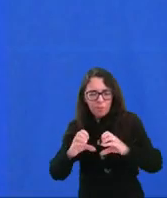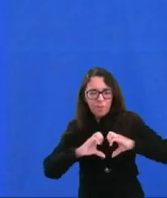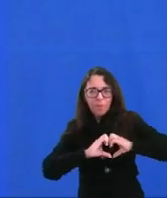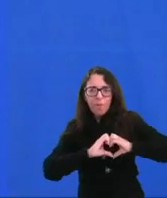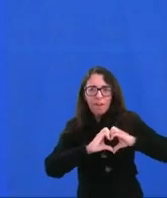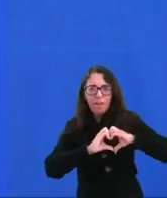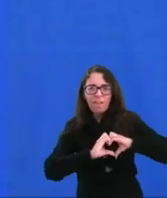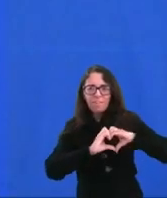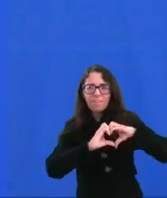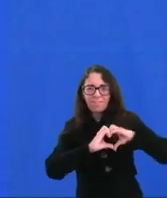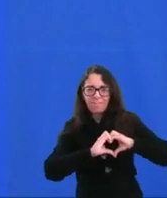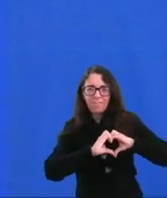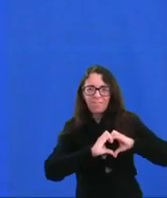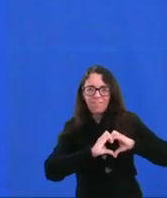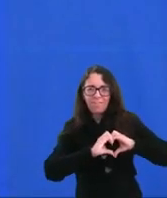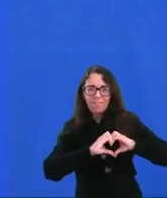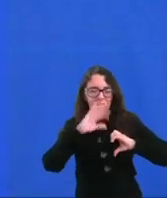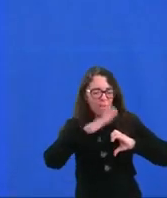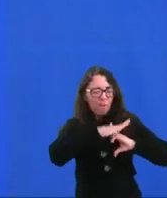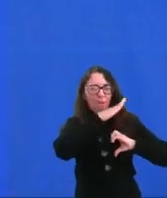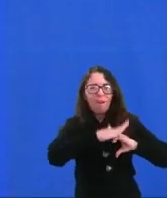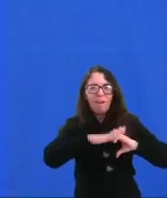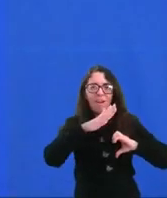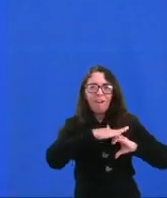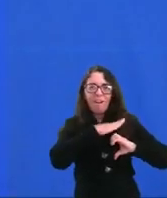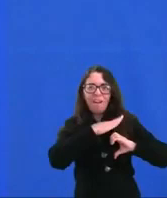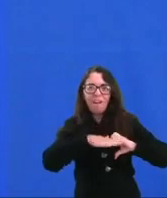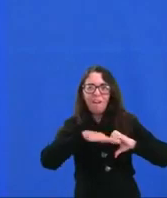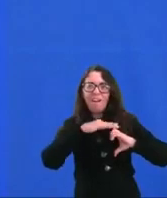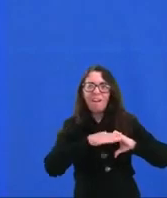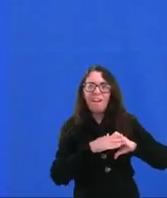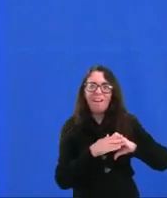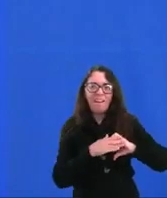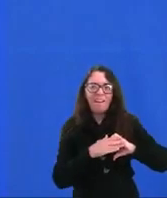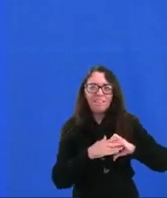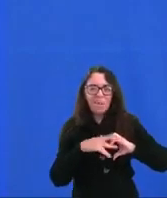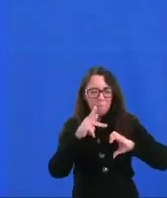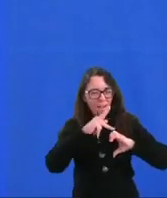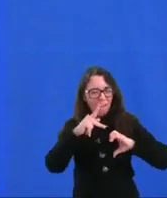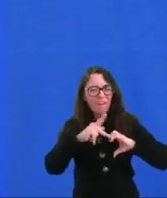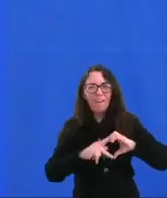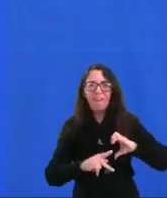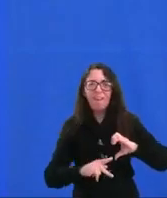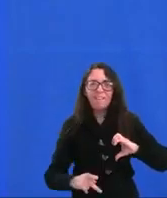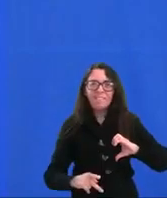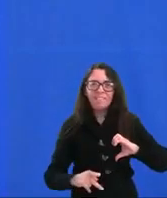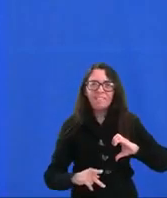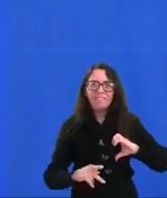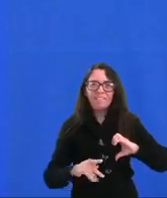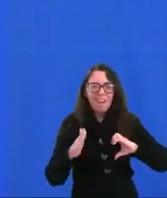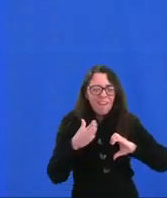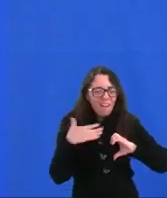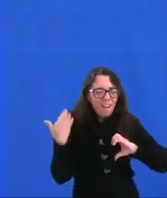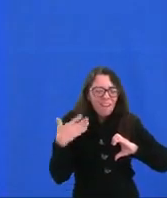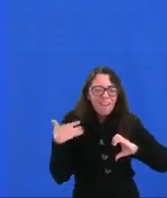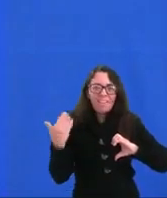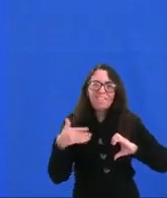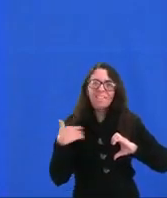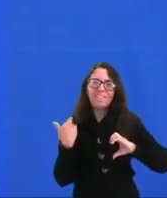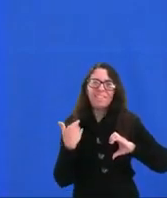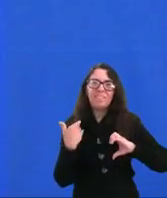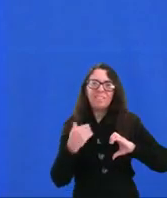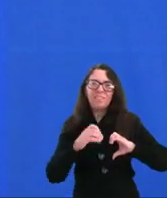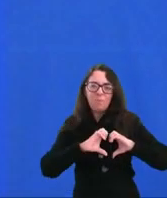dados por Deus, conforme aquilo que aprove a Deus dar. A igreja está em uma missão especial com